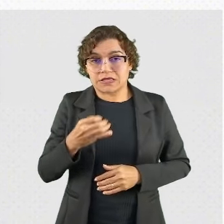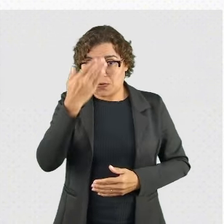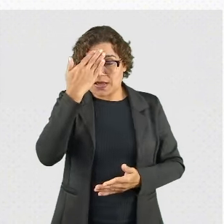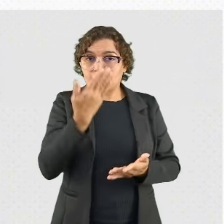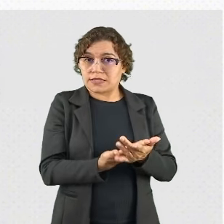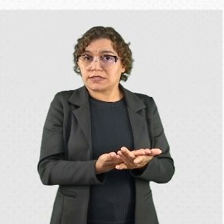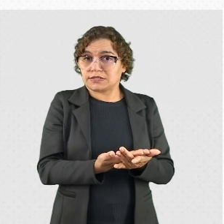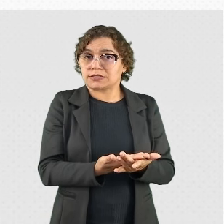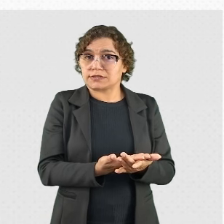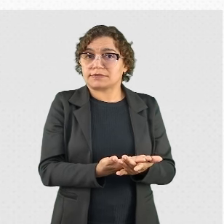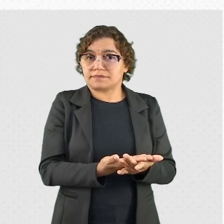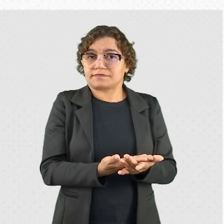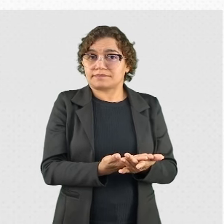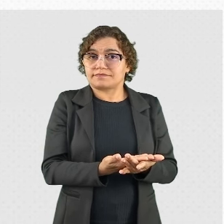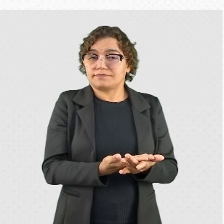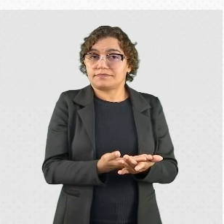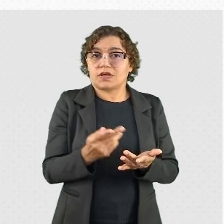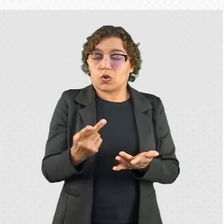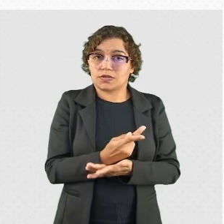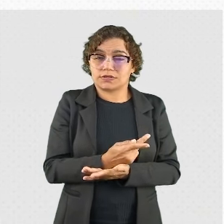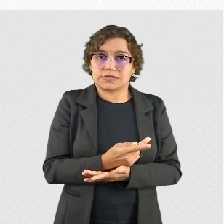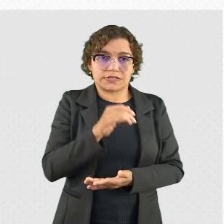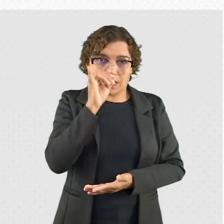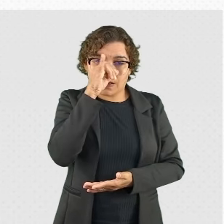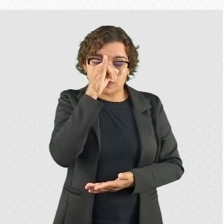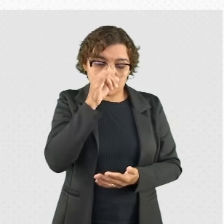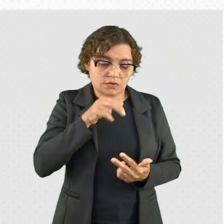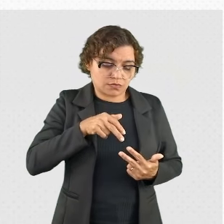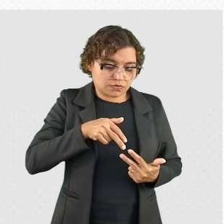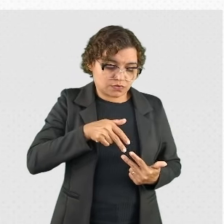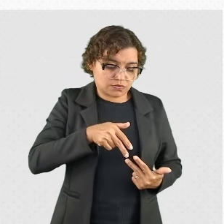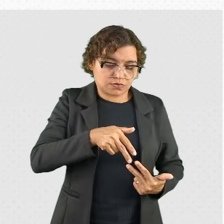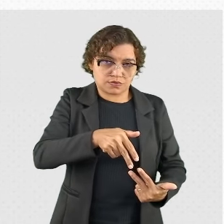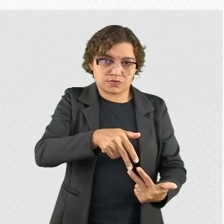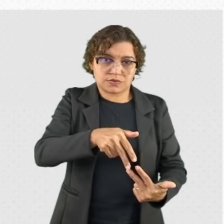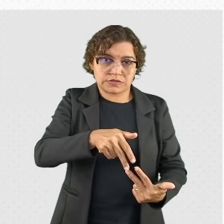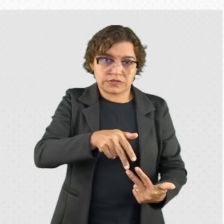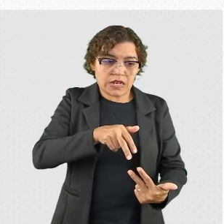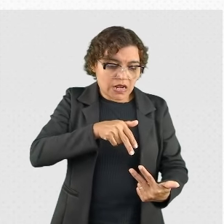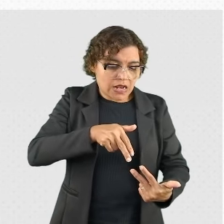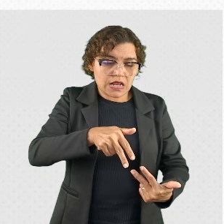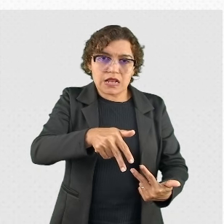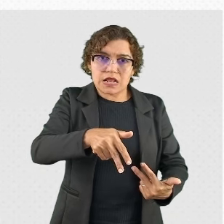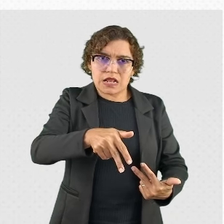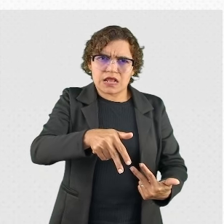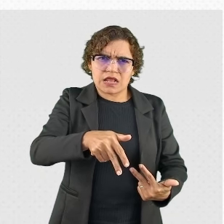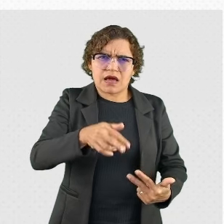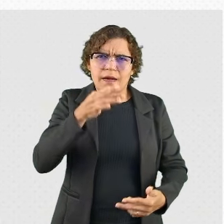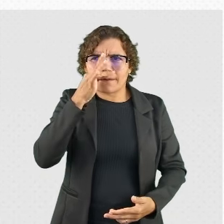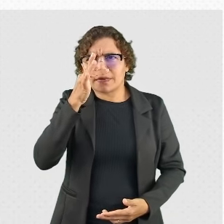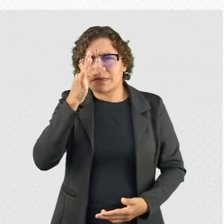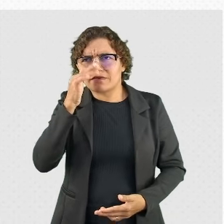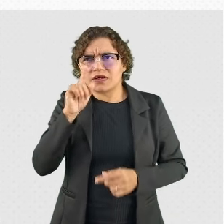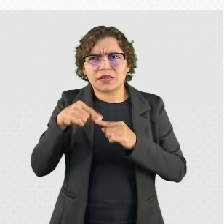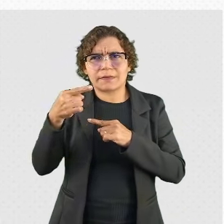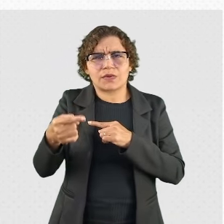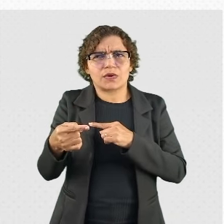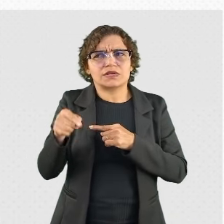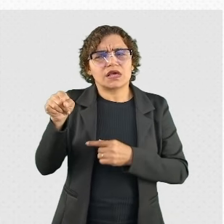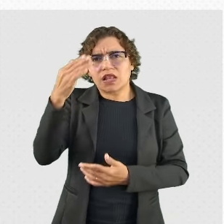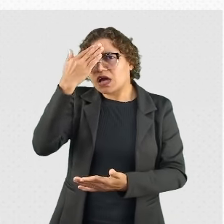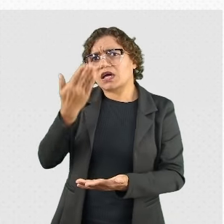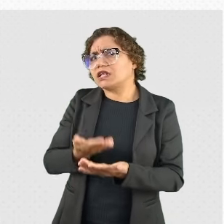nisso, e de fato aconteceu, esse porco passou na minha sombra, e a primavera veio mais tarde, ele tem uma crença, né? Ele